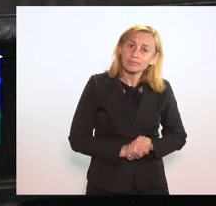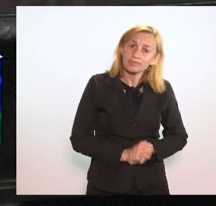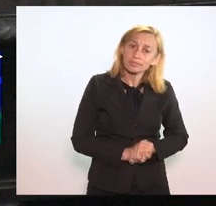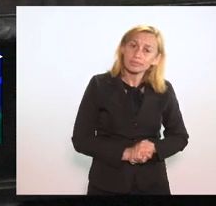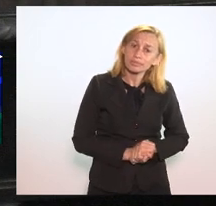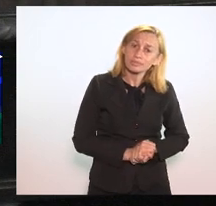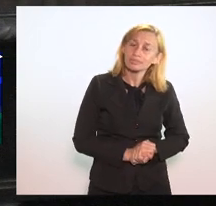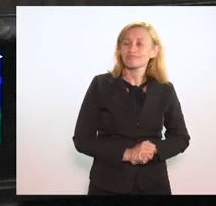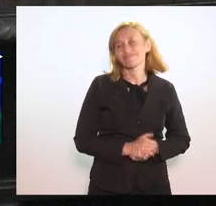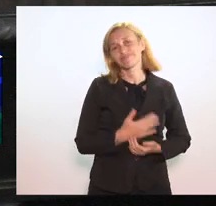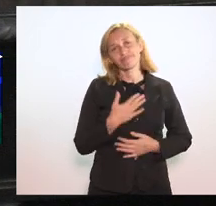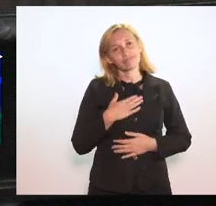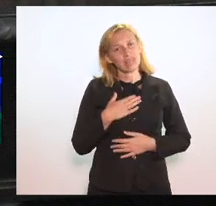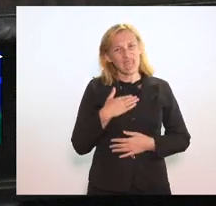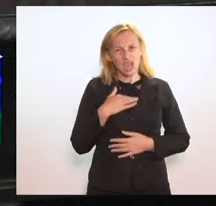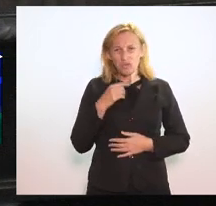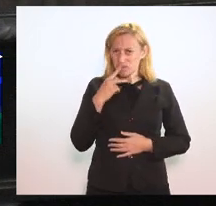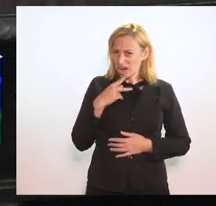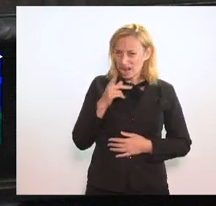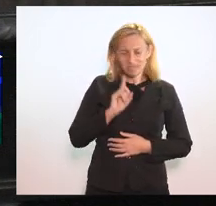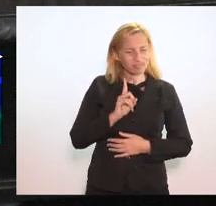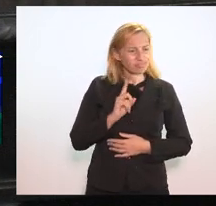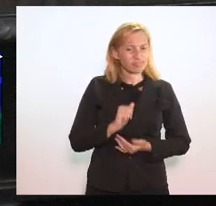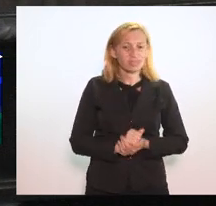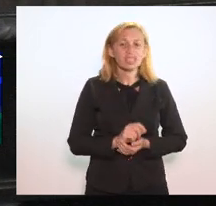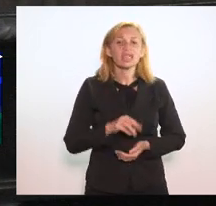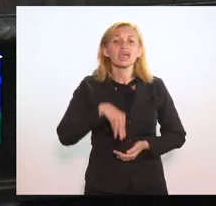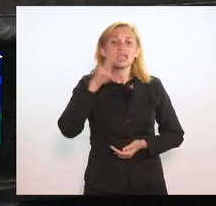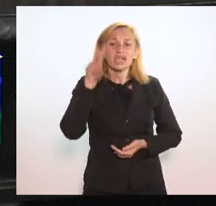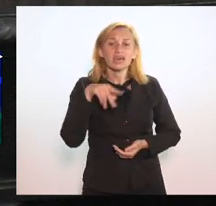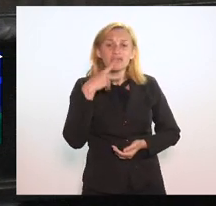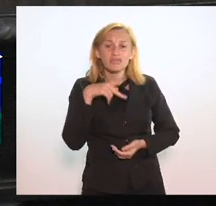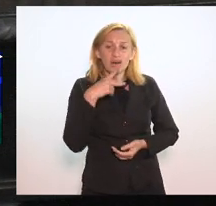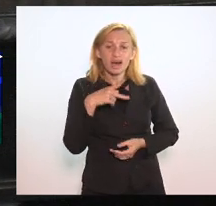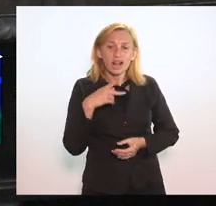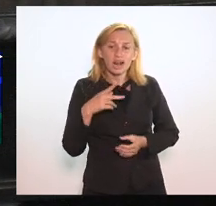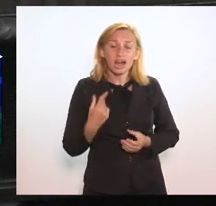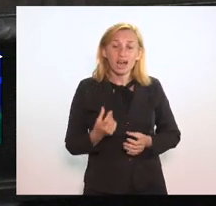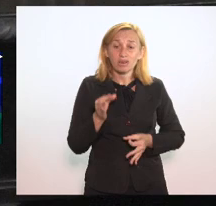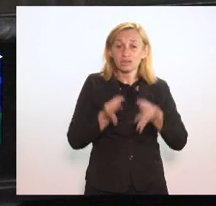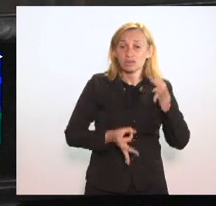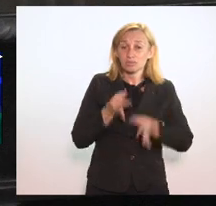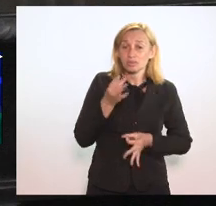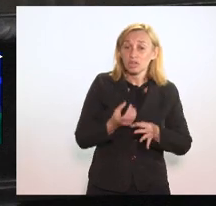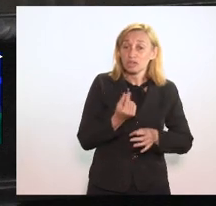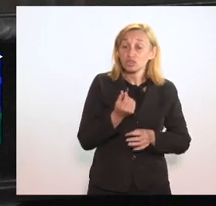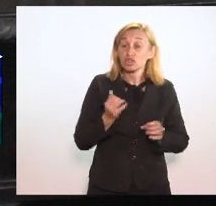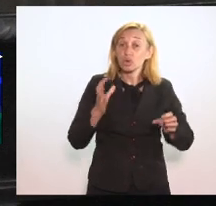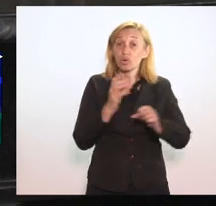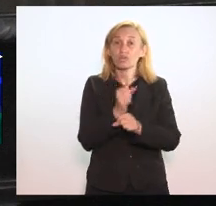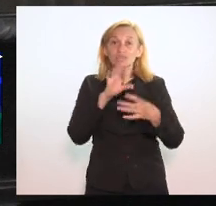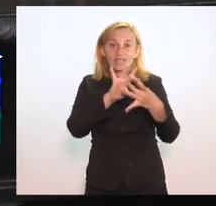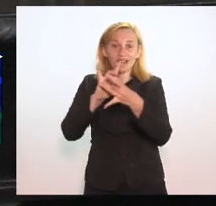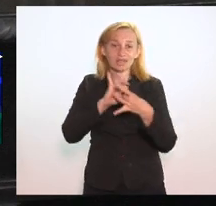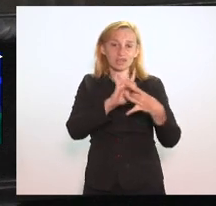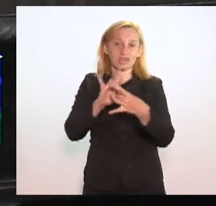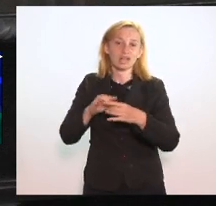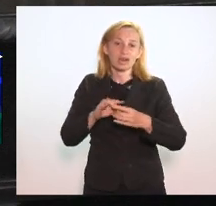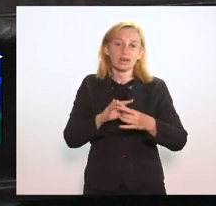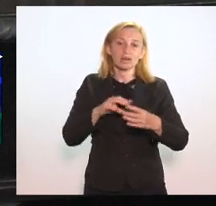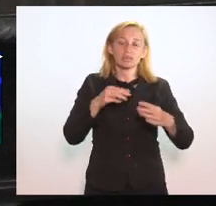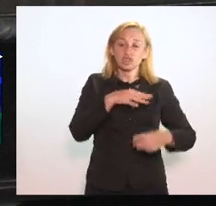quem fala isso não sou eu quem fala isso eu Tribunal de Contas da união é o Ministério Público